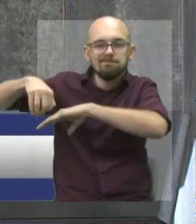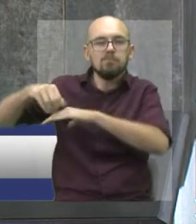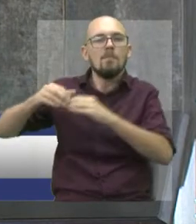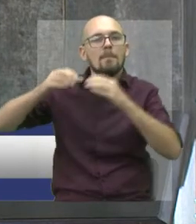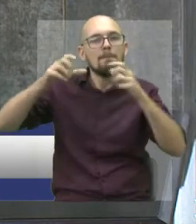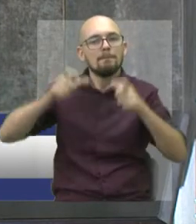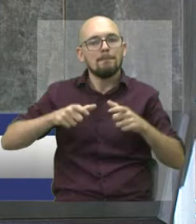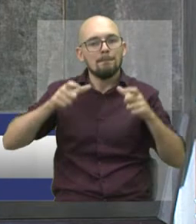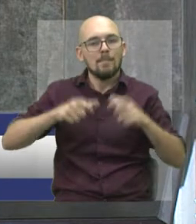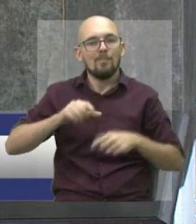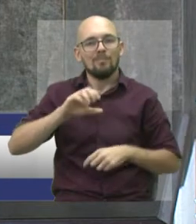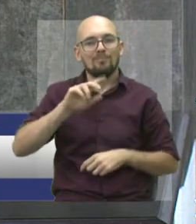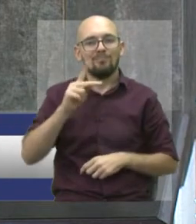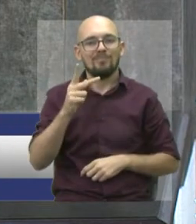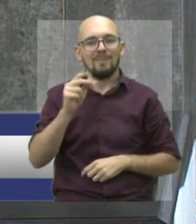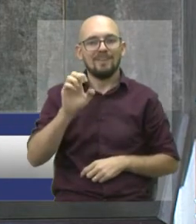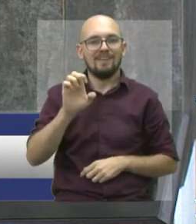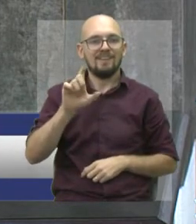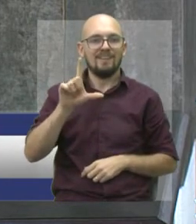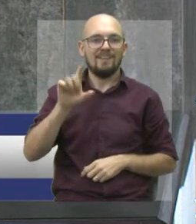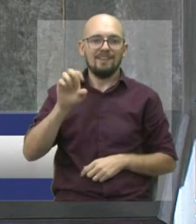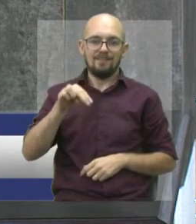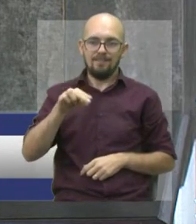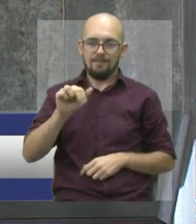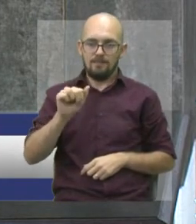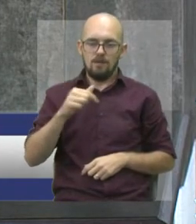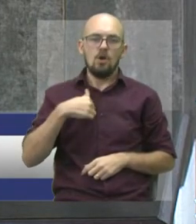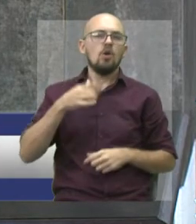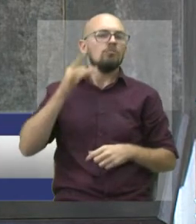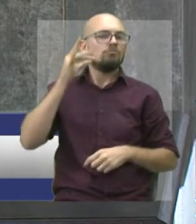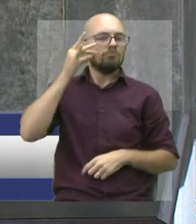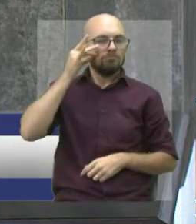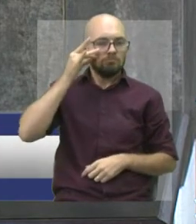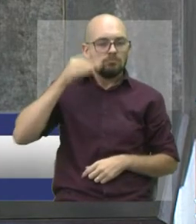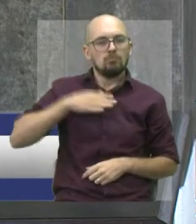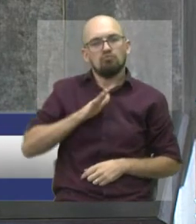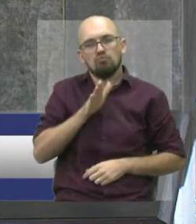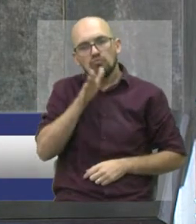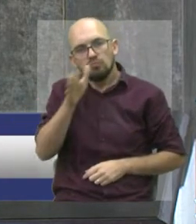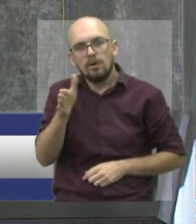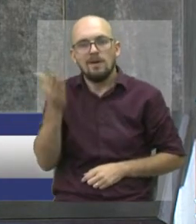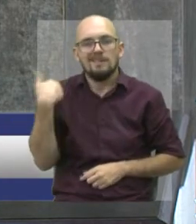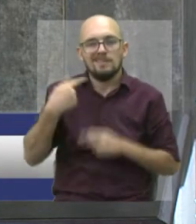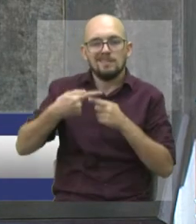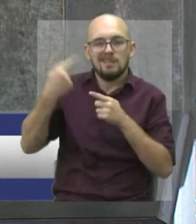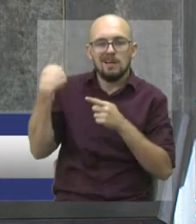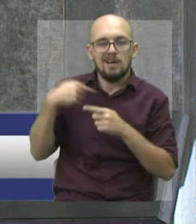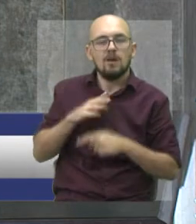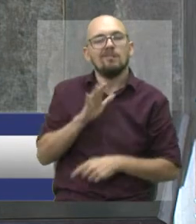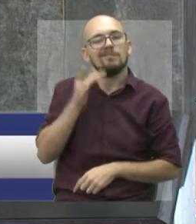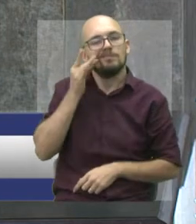Jardim Santa Helena. Eu estive em loco na semana passada,